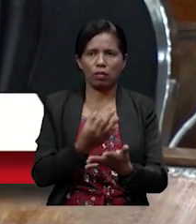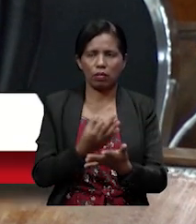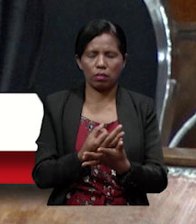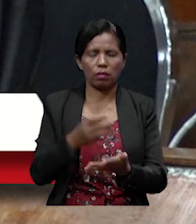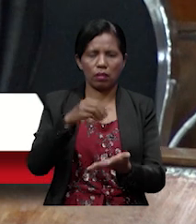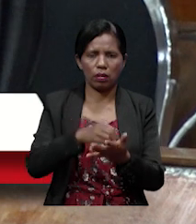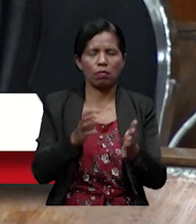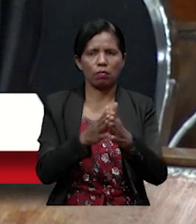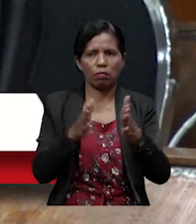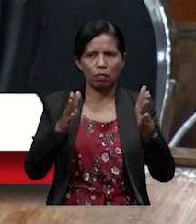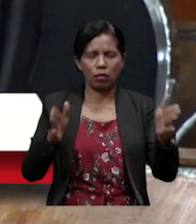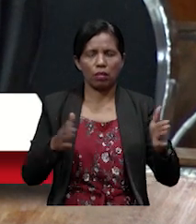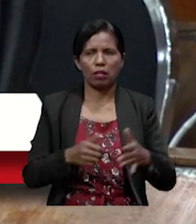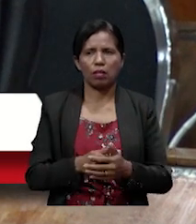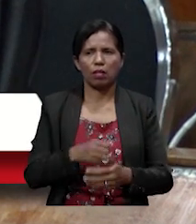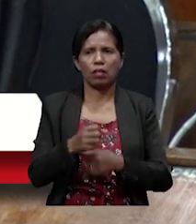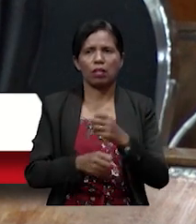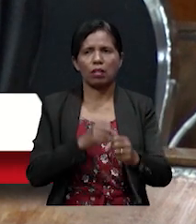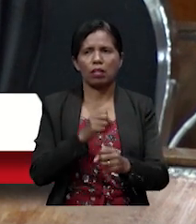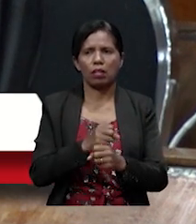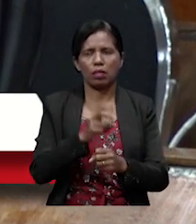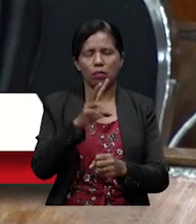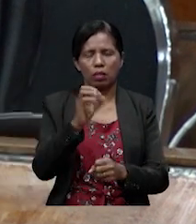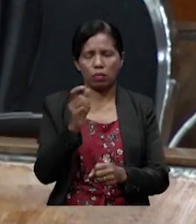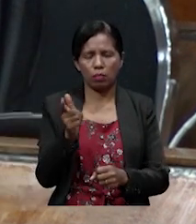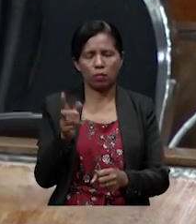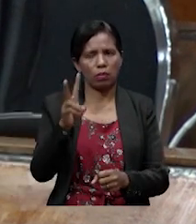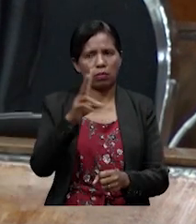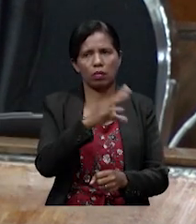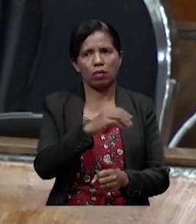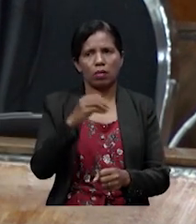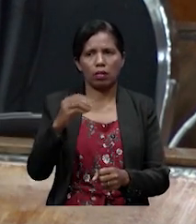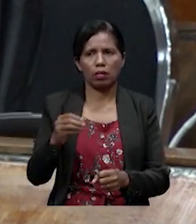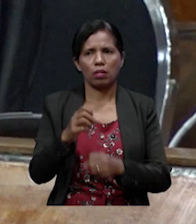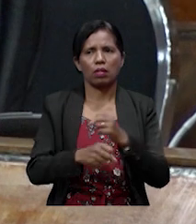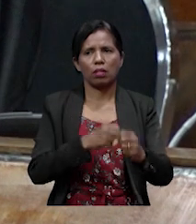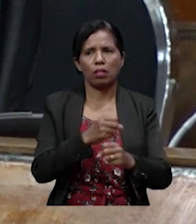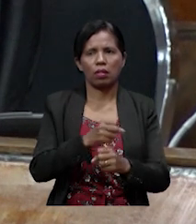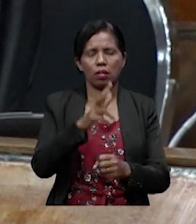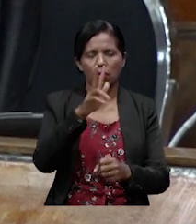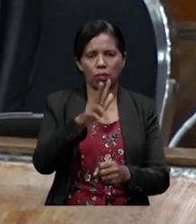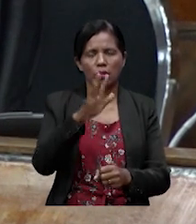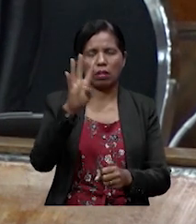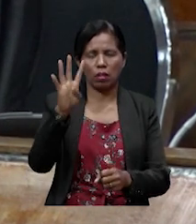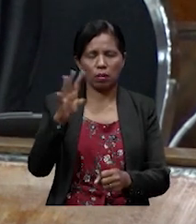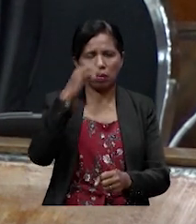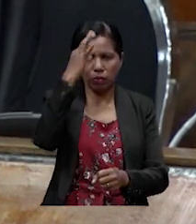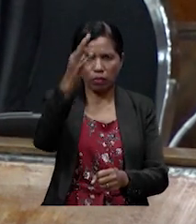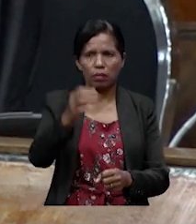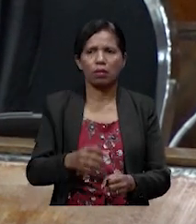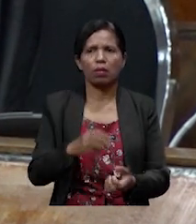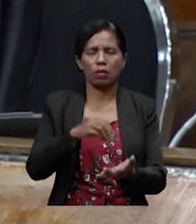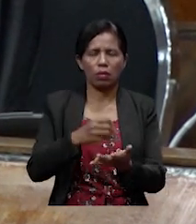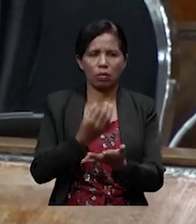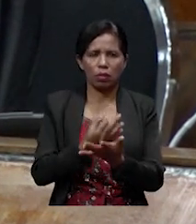tituan ba, ia ba tinan 2022 ne, honomos ba parece ba to tinan lima, tinan tolo hati da ba o futuro, orçamento